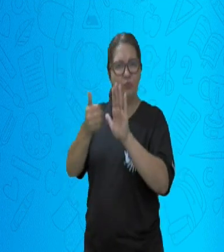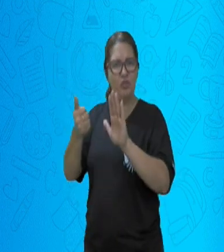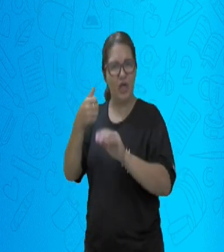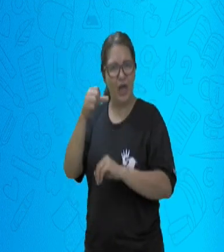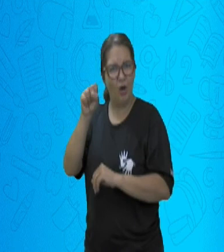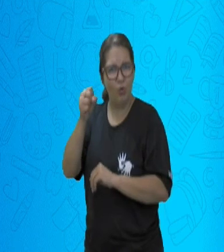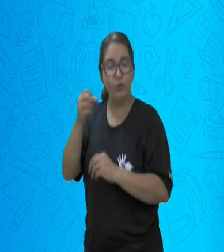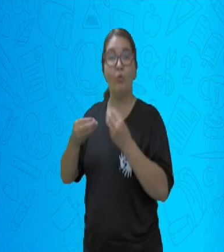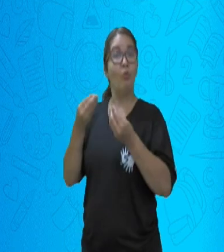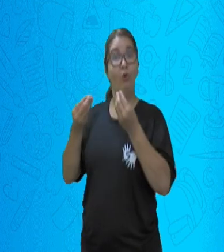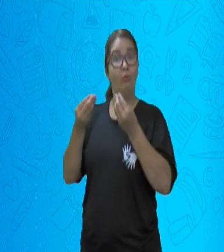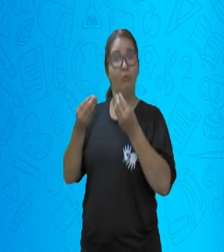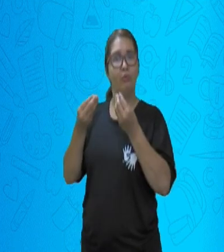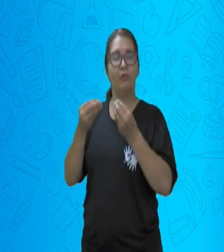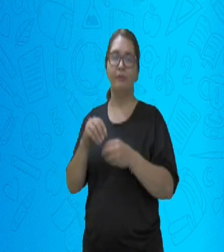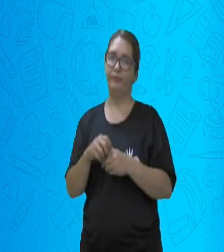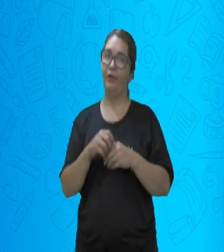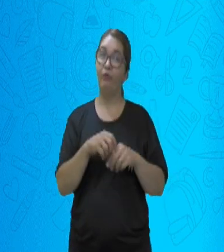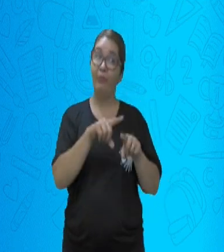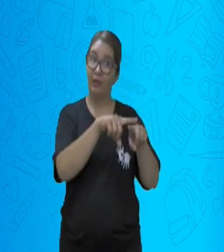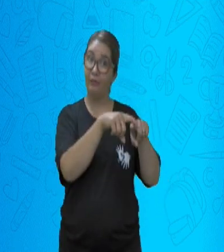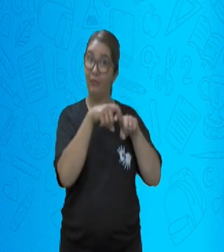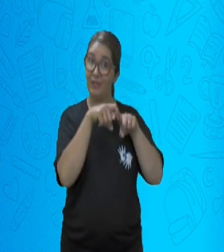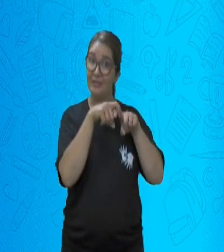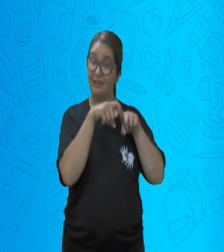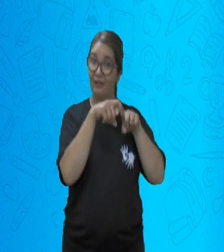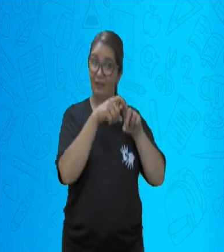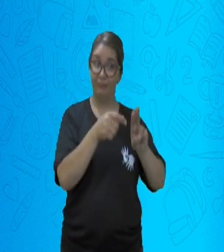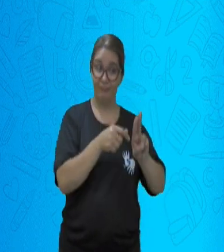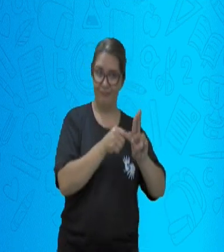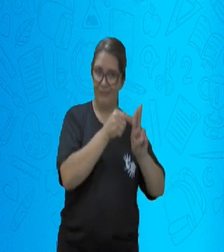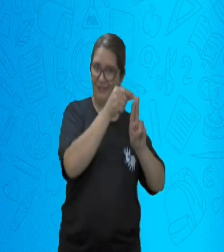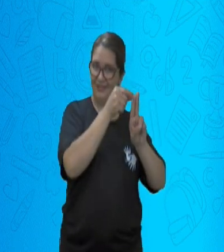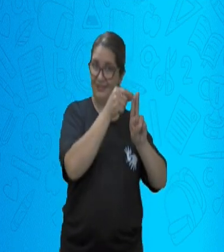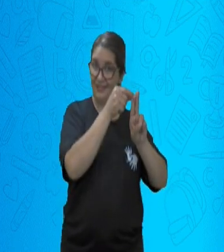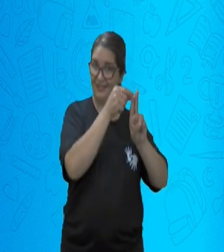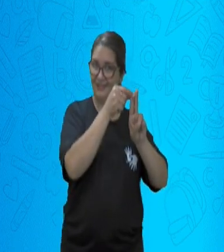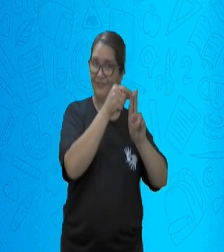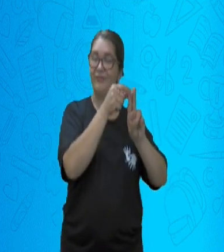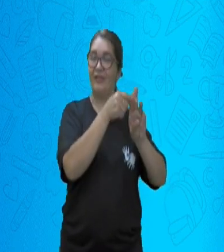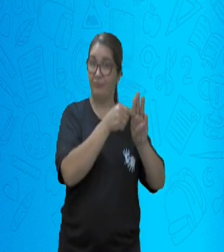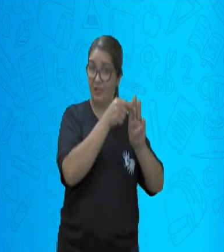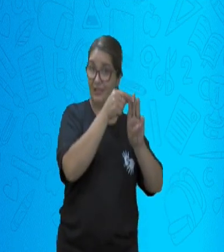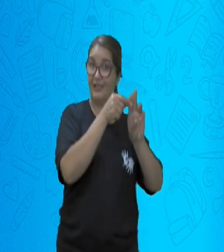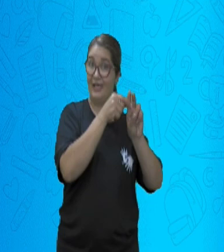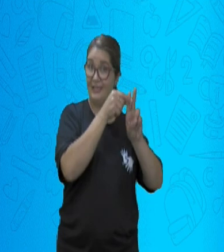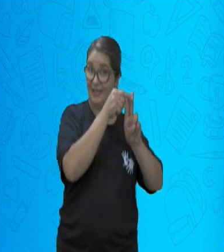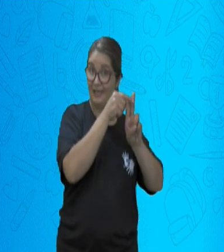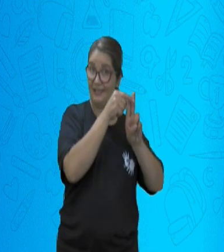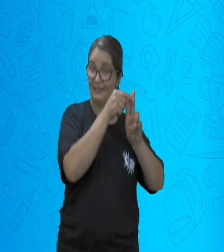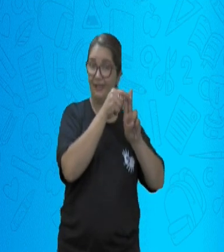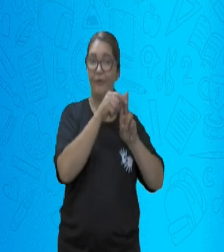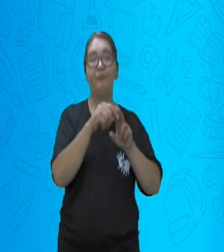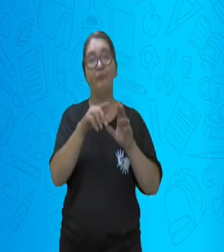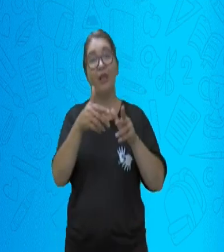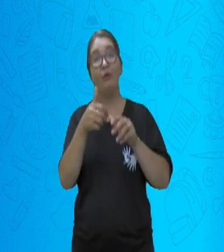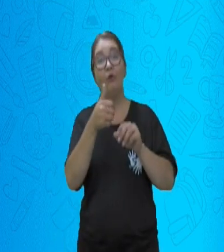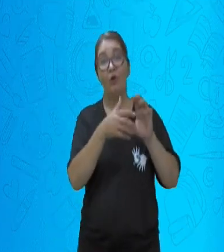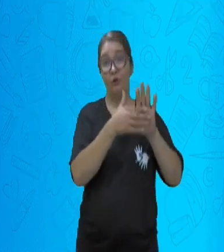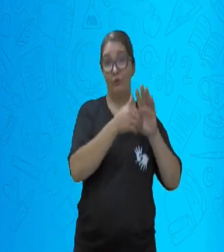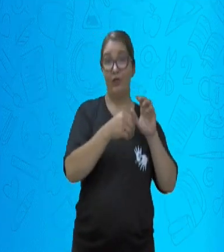Então, vou recorrer às dezenas. Tirei uma, passou a ser 3, levei para lá, passou a ser